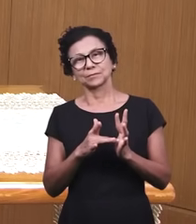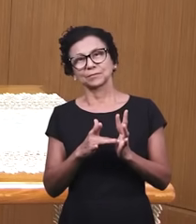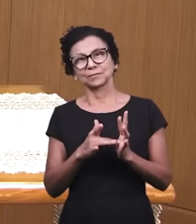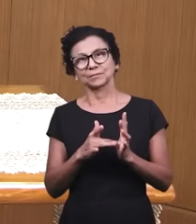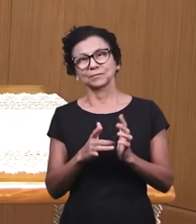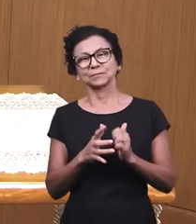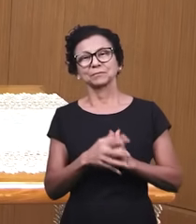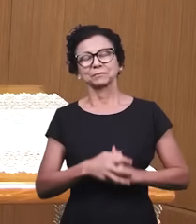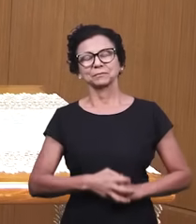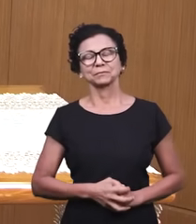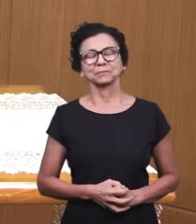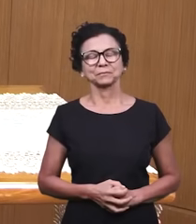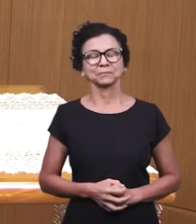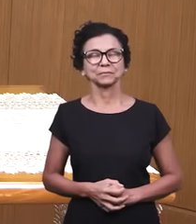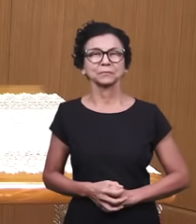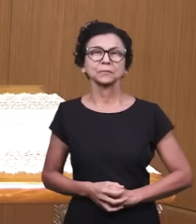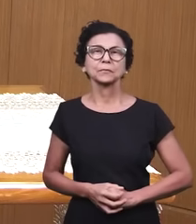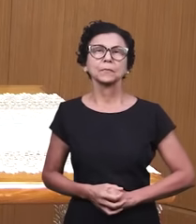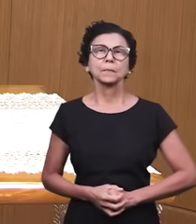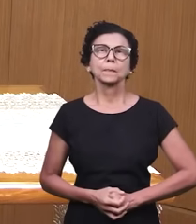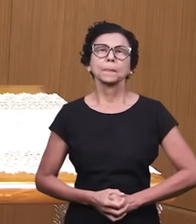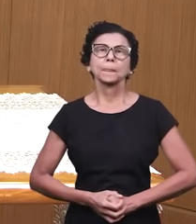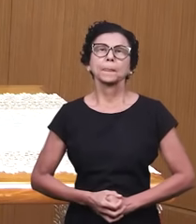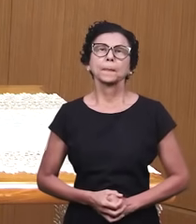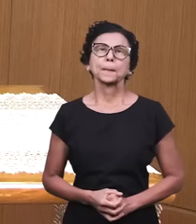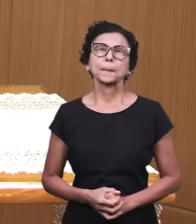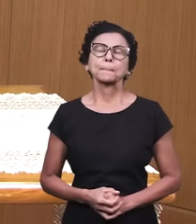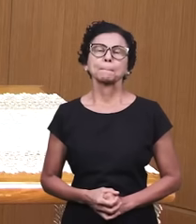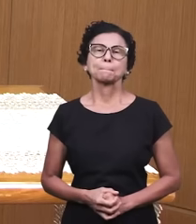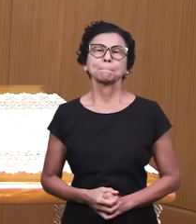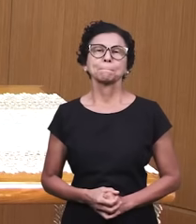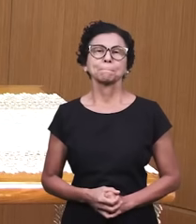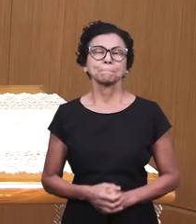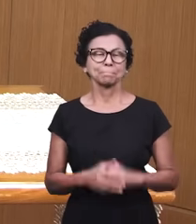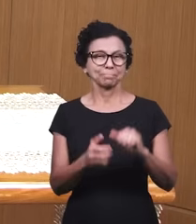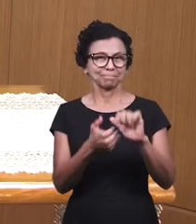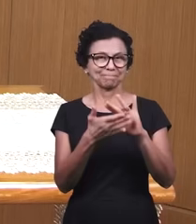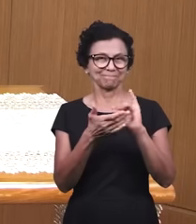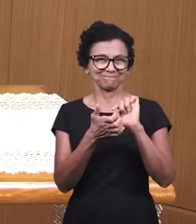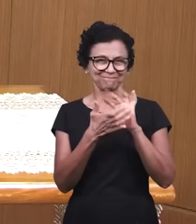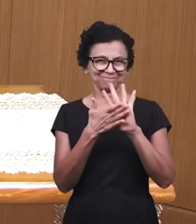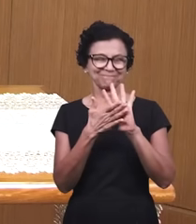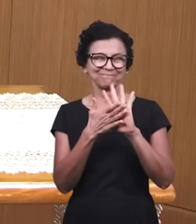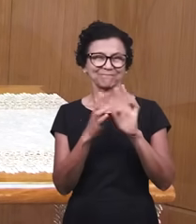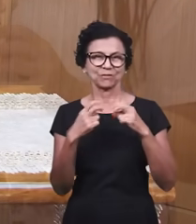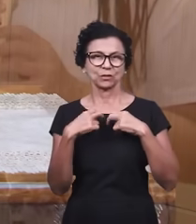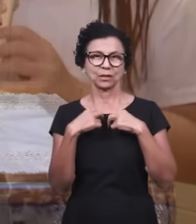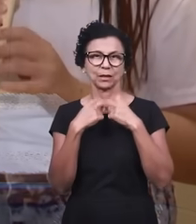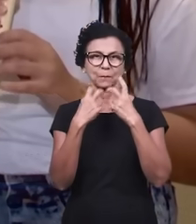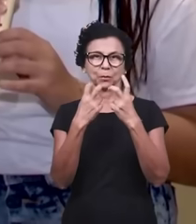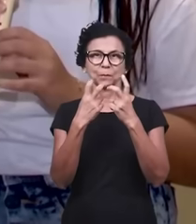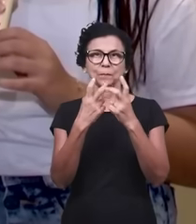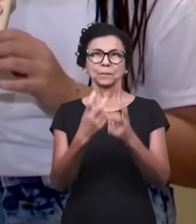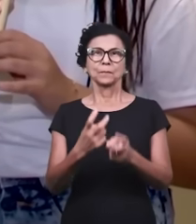Jesus. Amém. Nesta hora, vamos cantar um louvor de clamor ao Senhor.